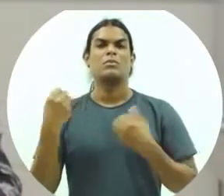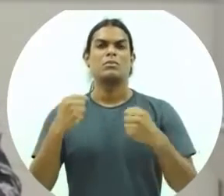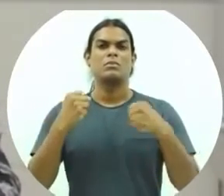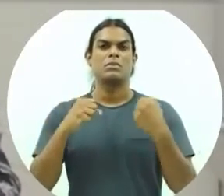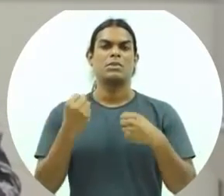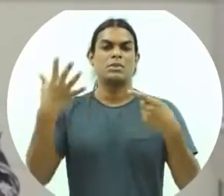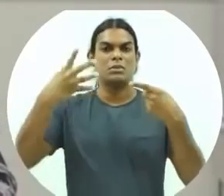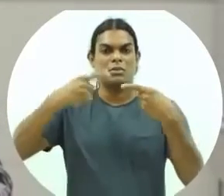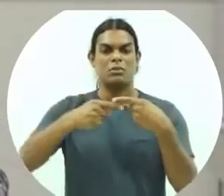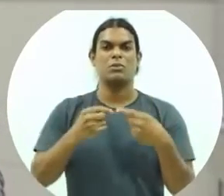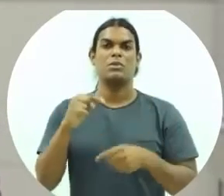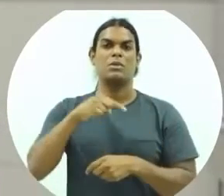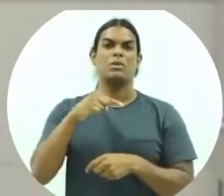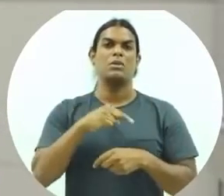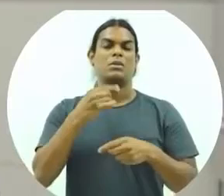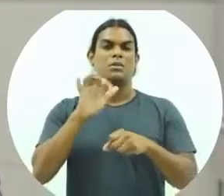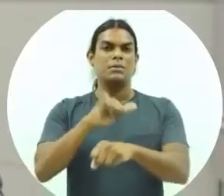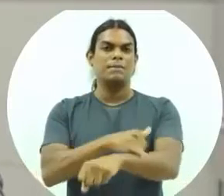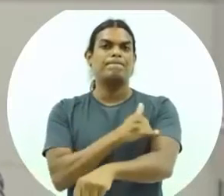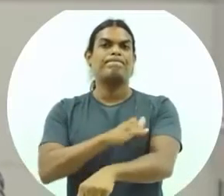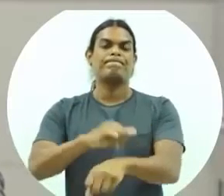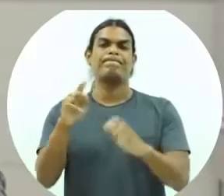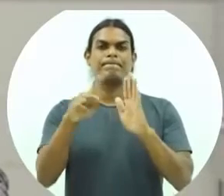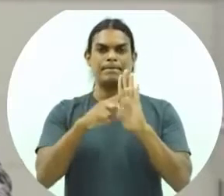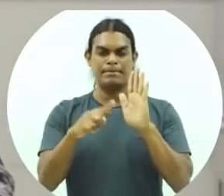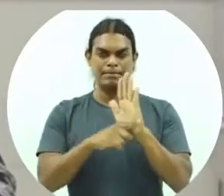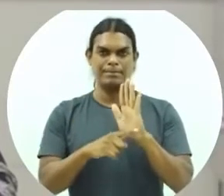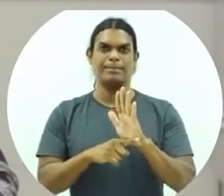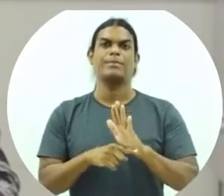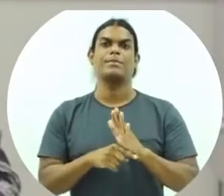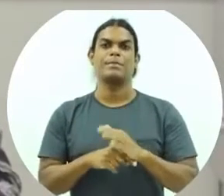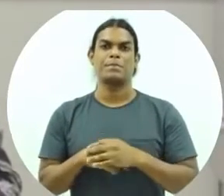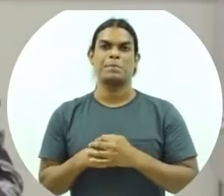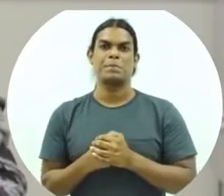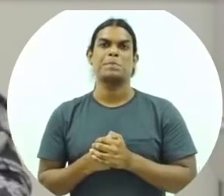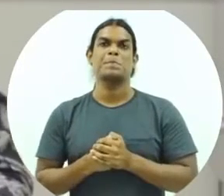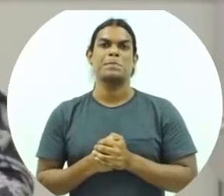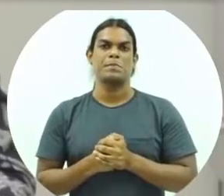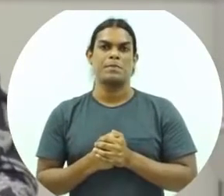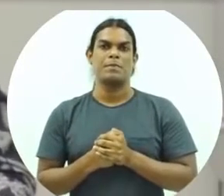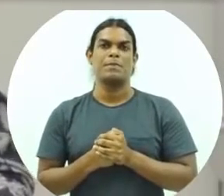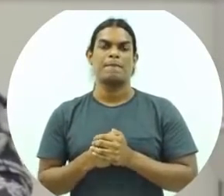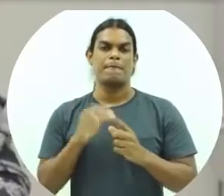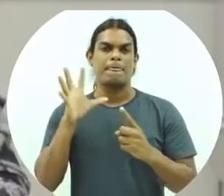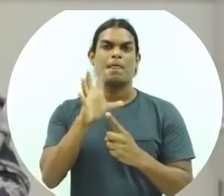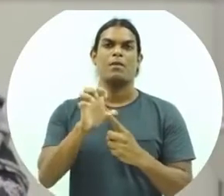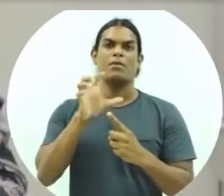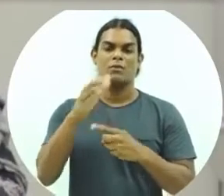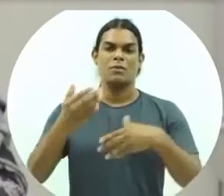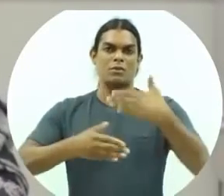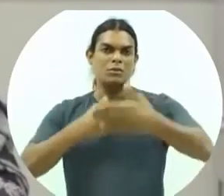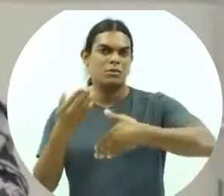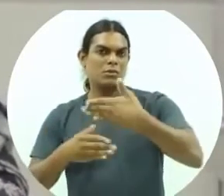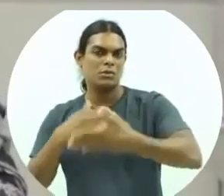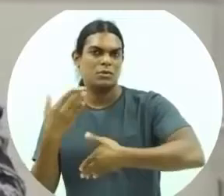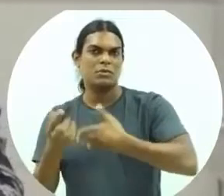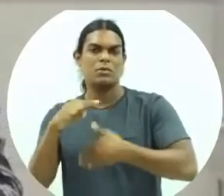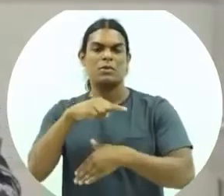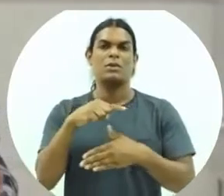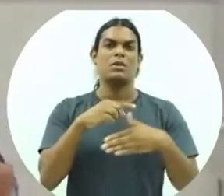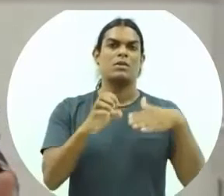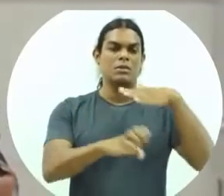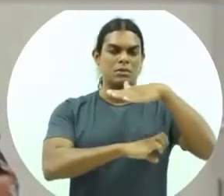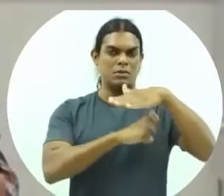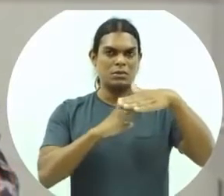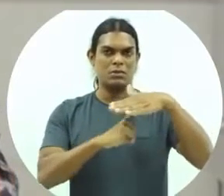deverão seguir. E esse planejamento estratégico, ele acarreta num desempenho excelente. Desempenho excelente,